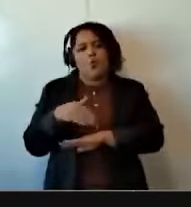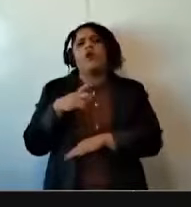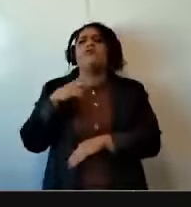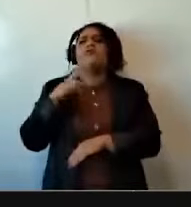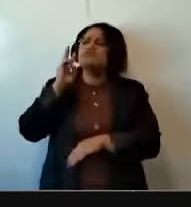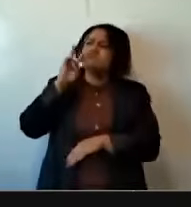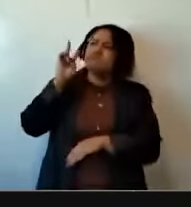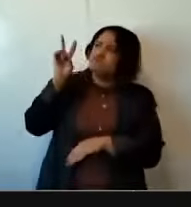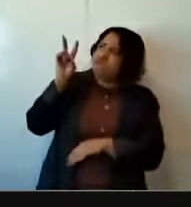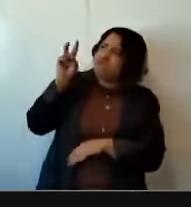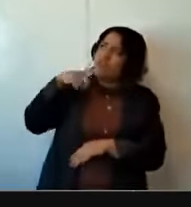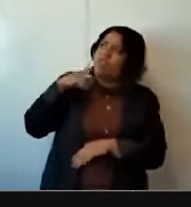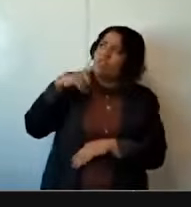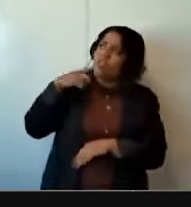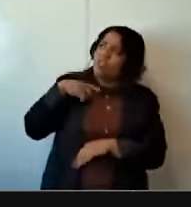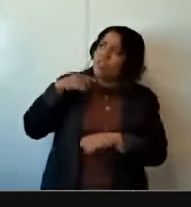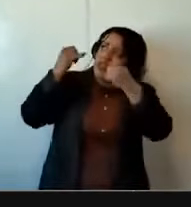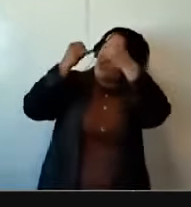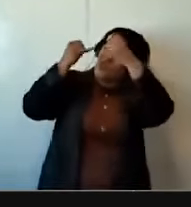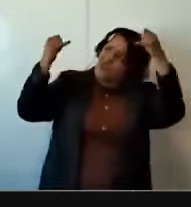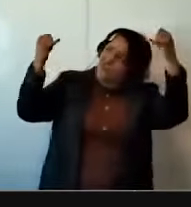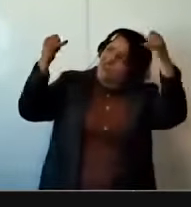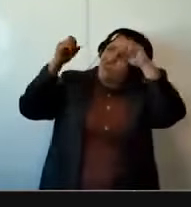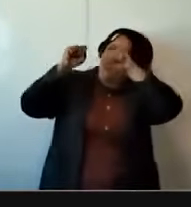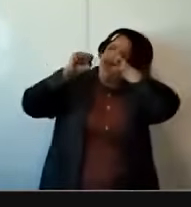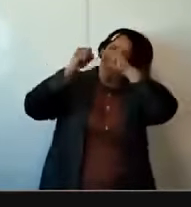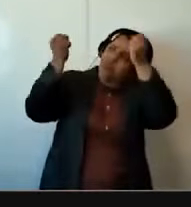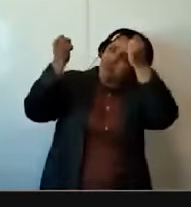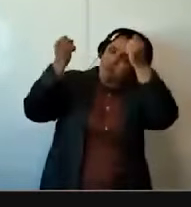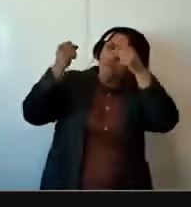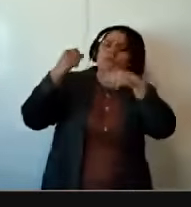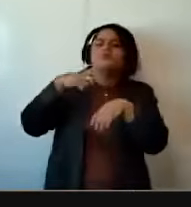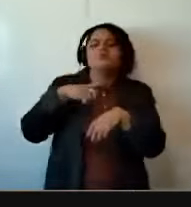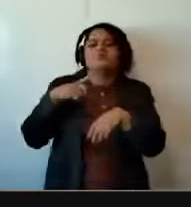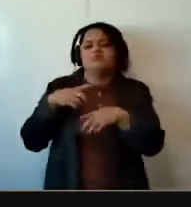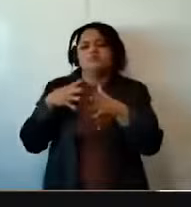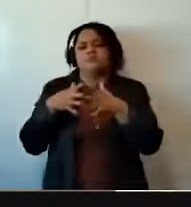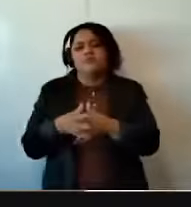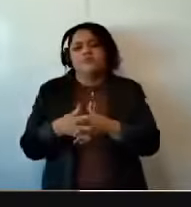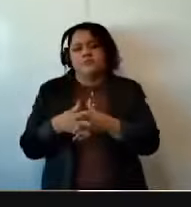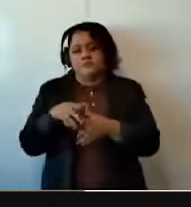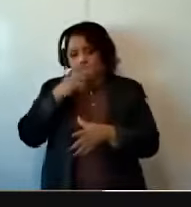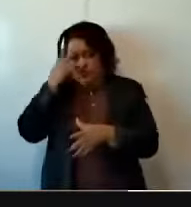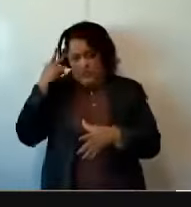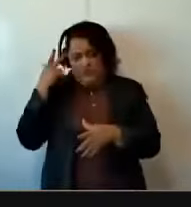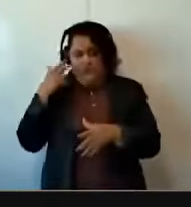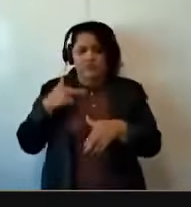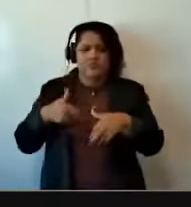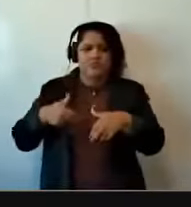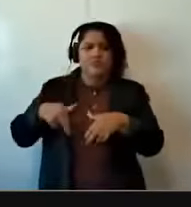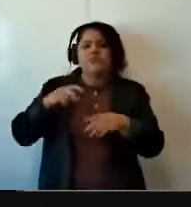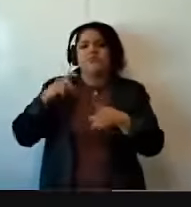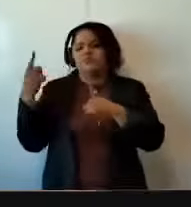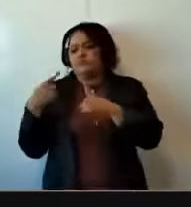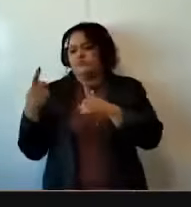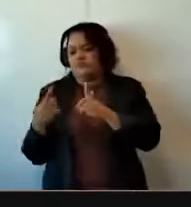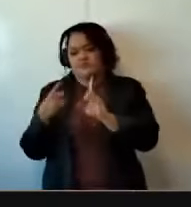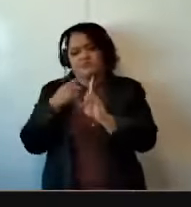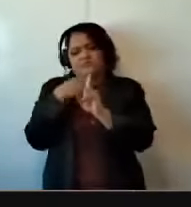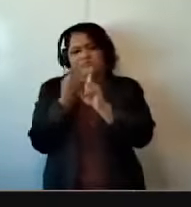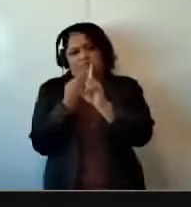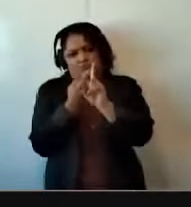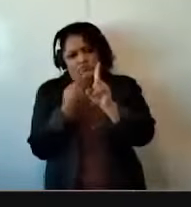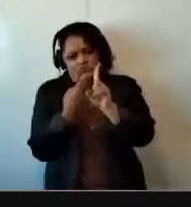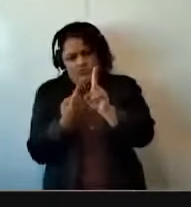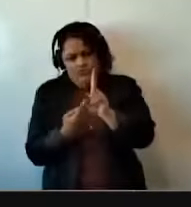cabos partidos que estão atrapalhando a circulação dos pedestres, que estão enrolados nos postes, enrolados nas placas, nas